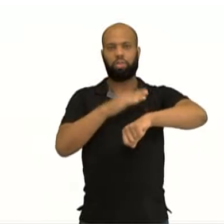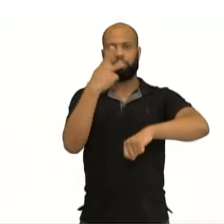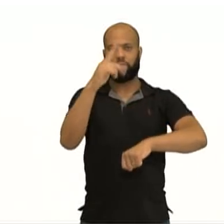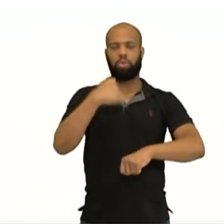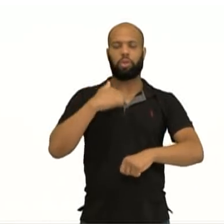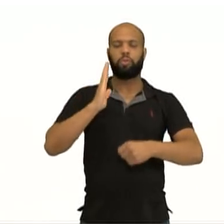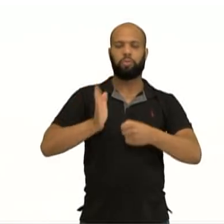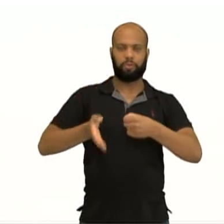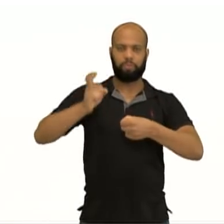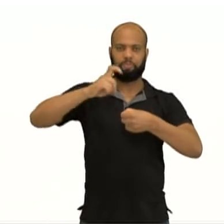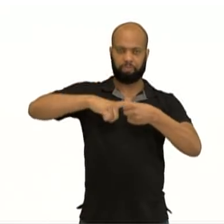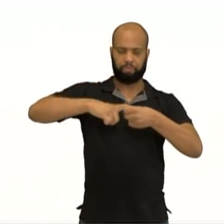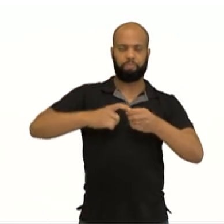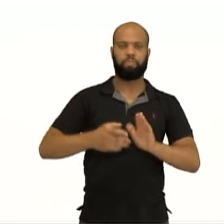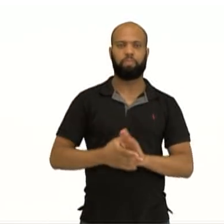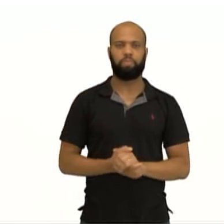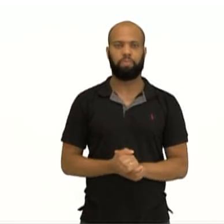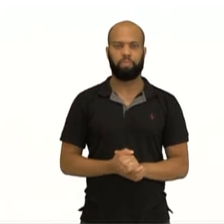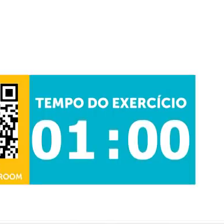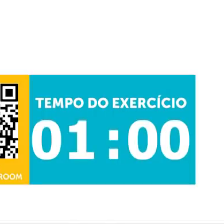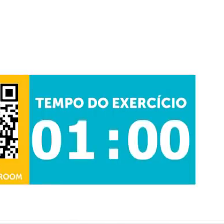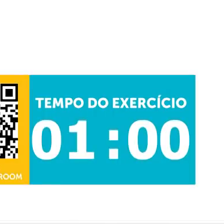gente já volta.